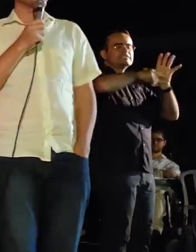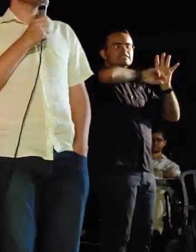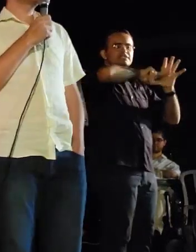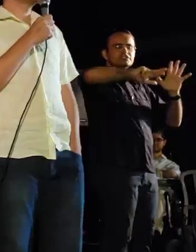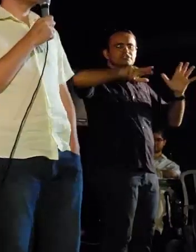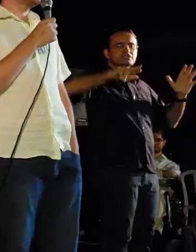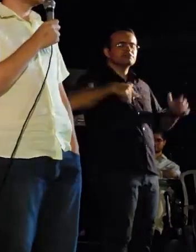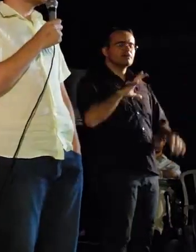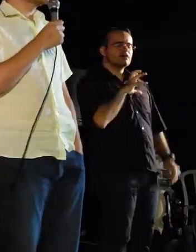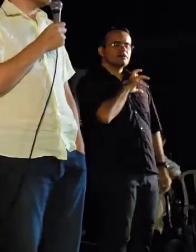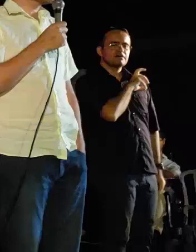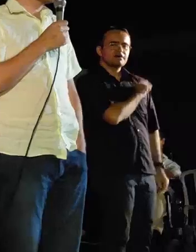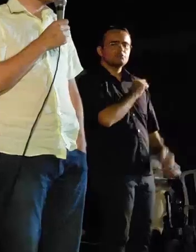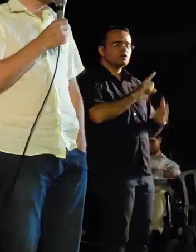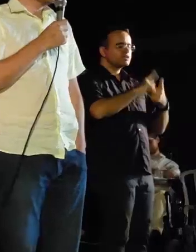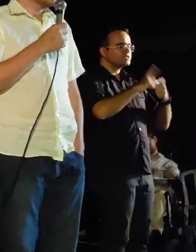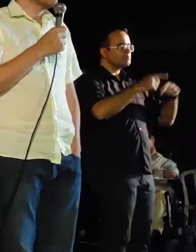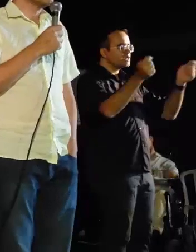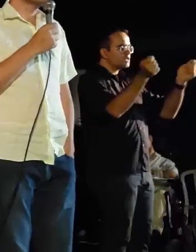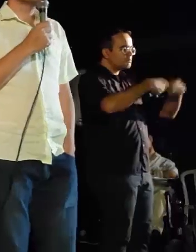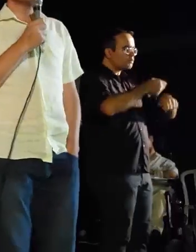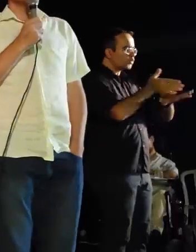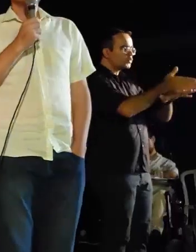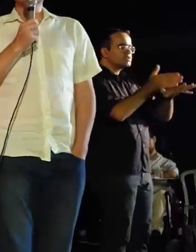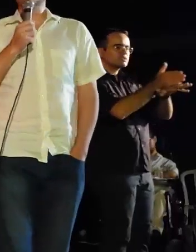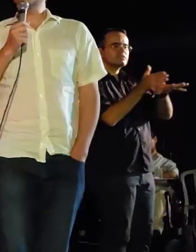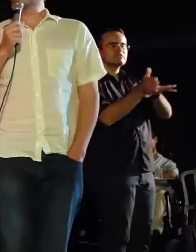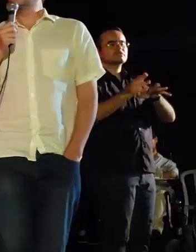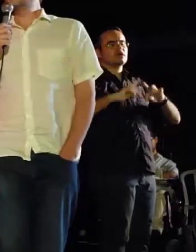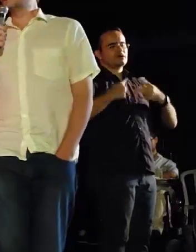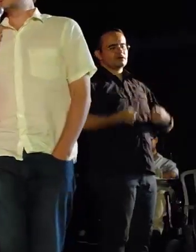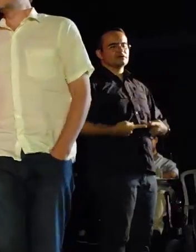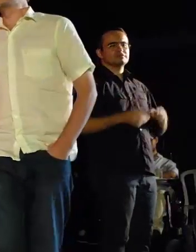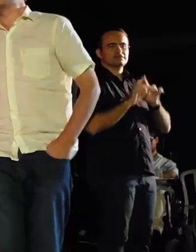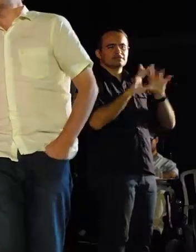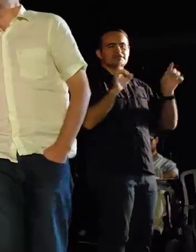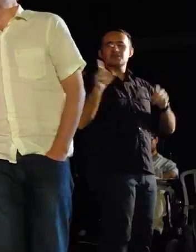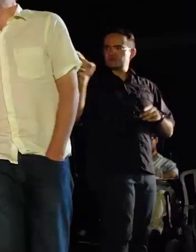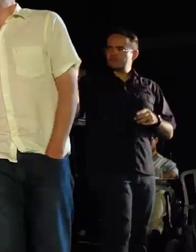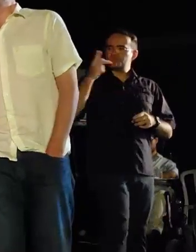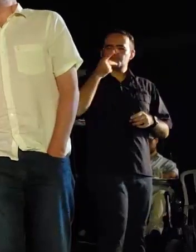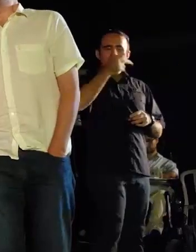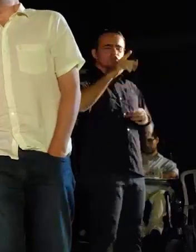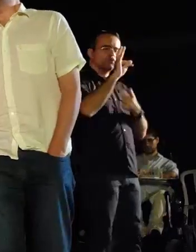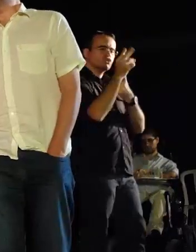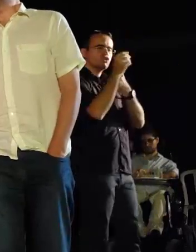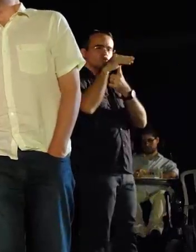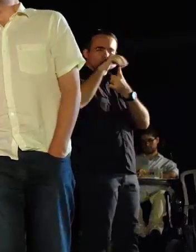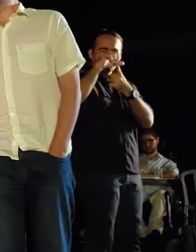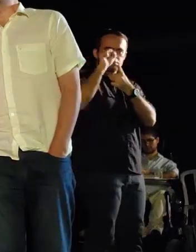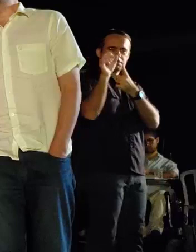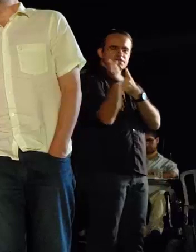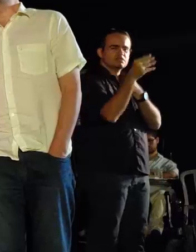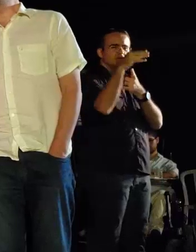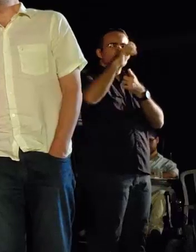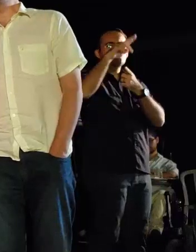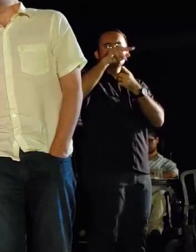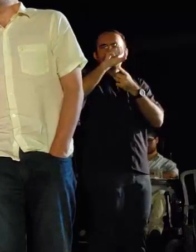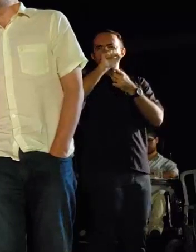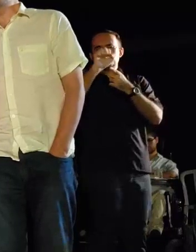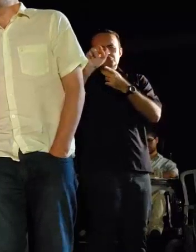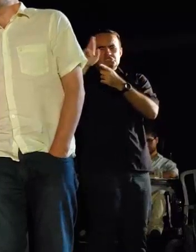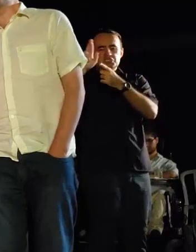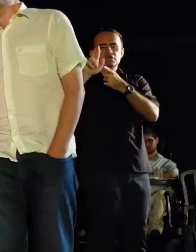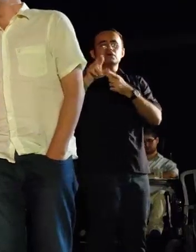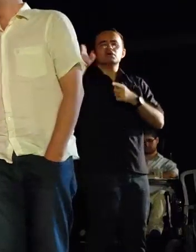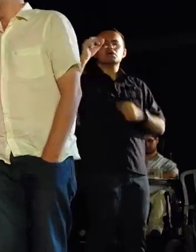de possibilidades do nosso humano. Você citou o Thomas Müntzer, e eu tomei conhecimento do